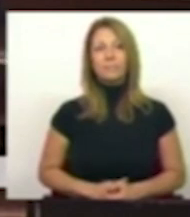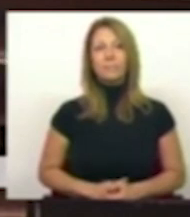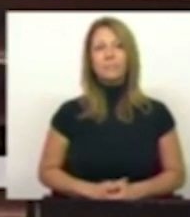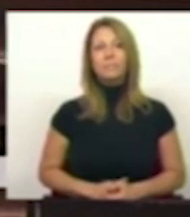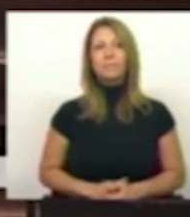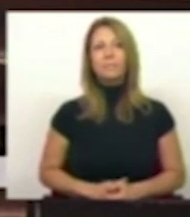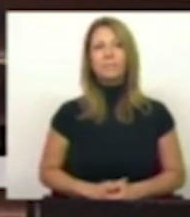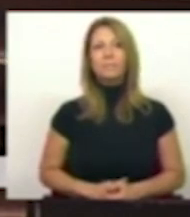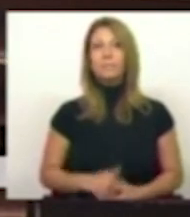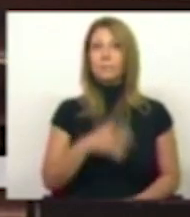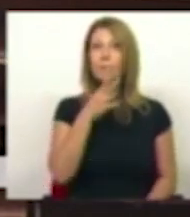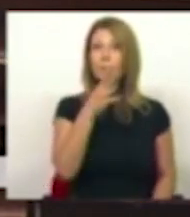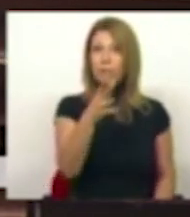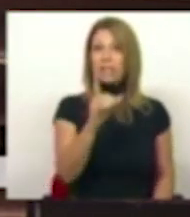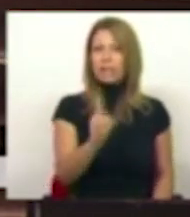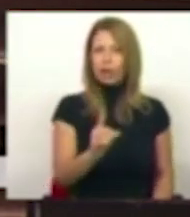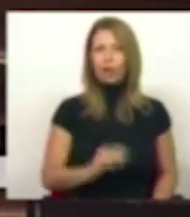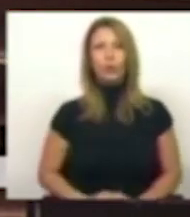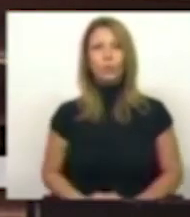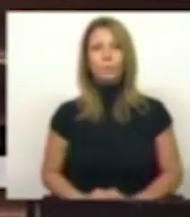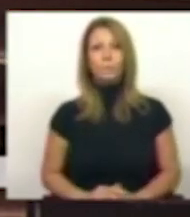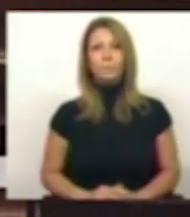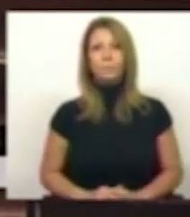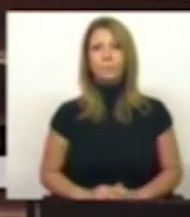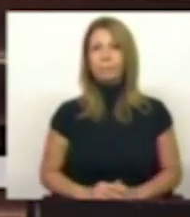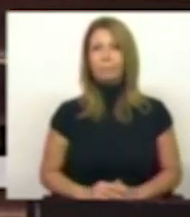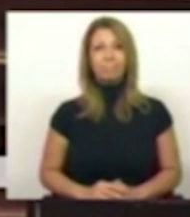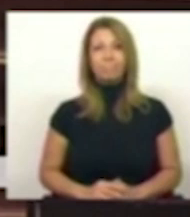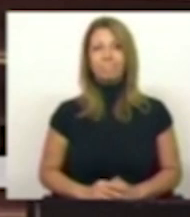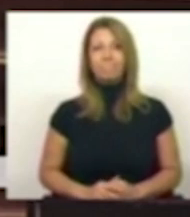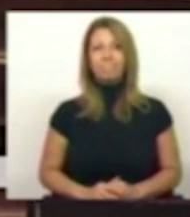por referir isto. Não se